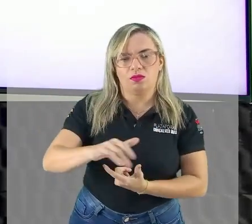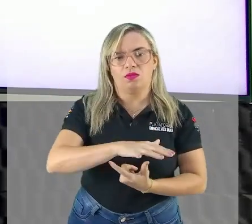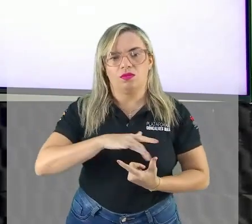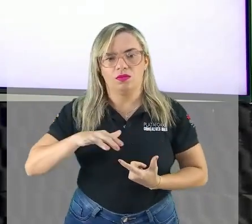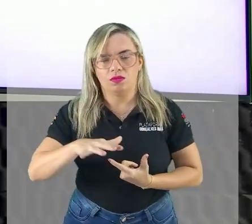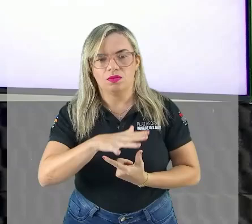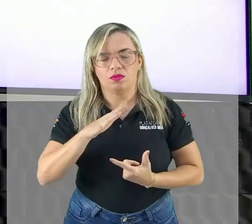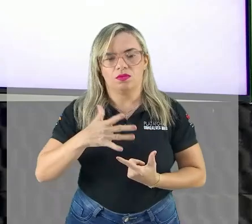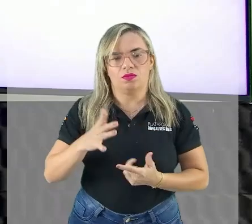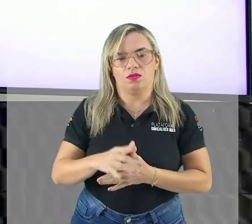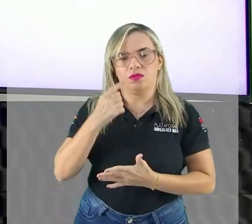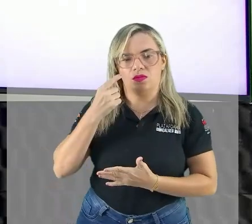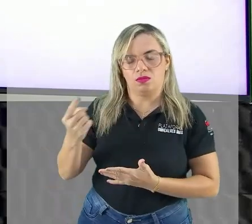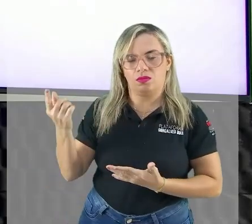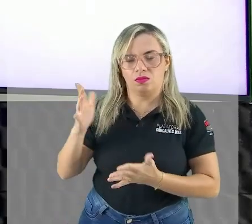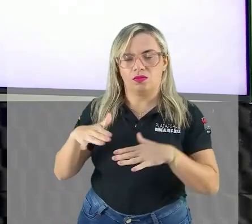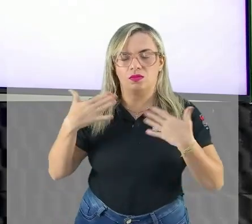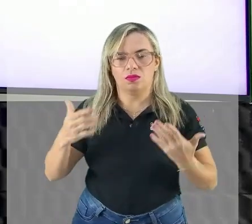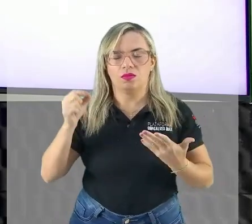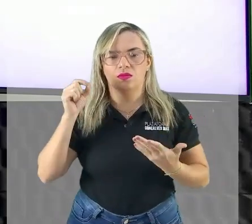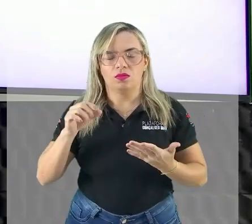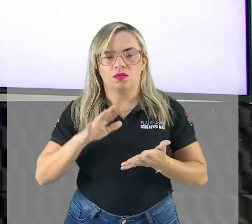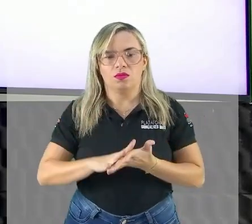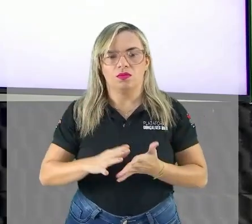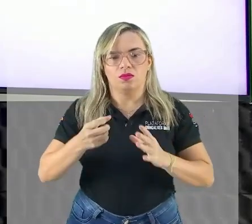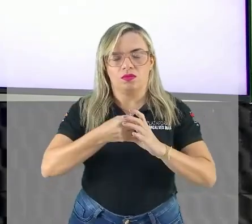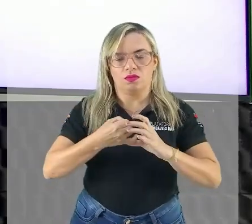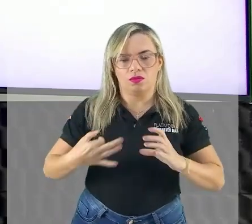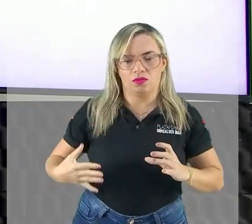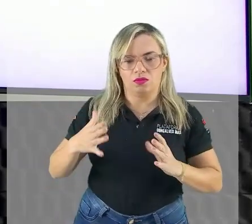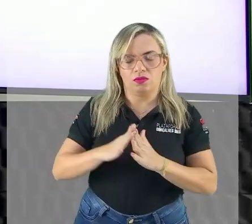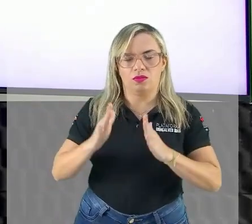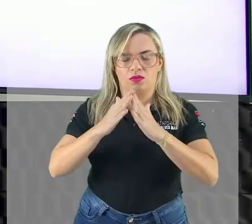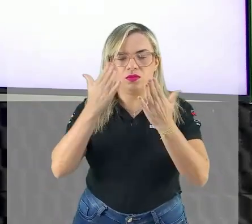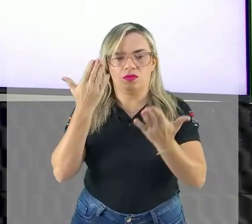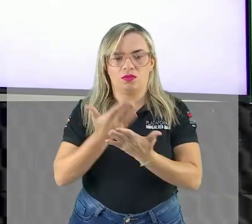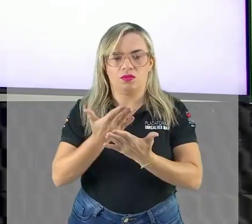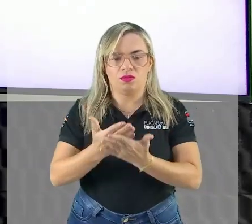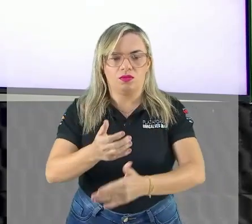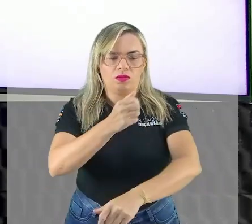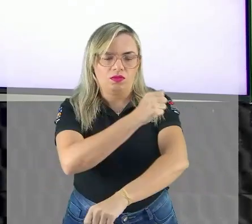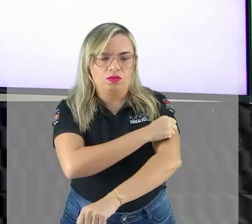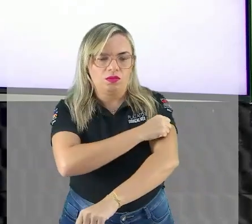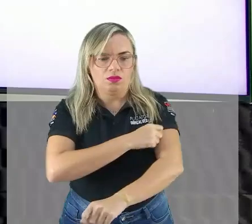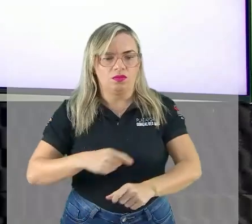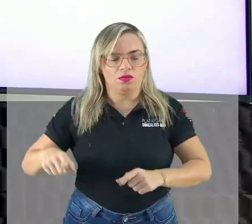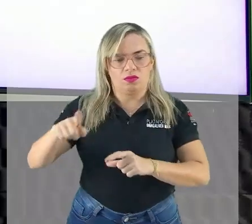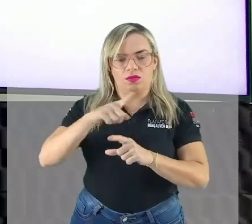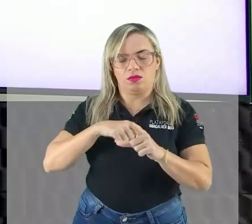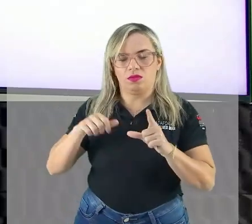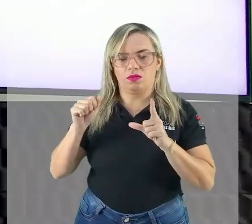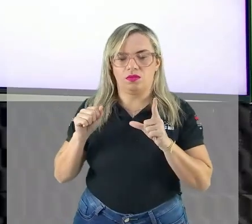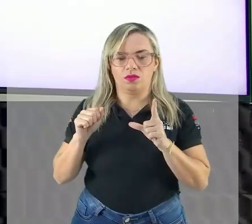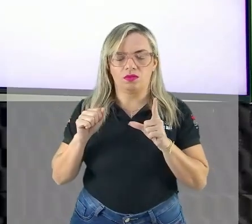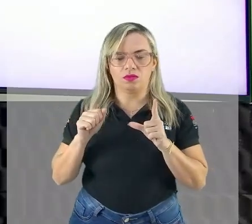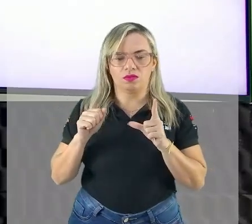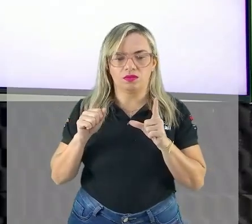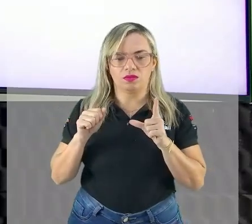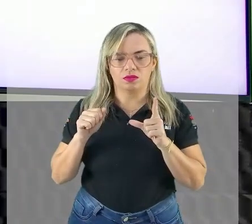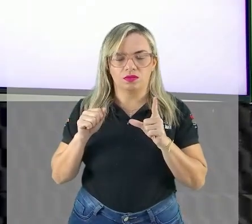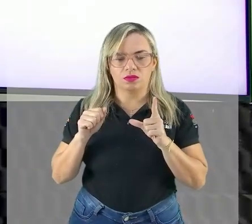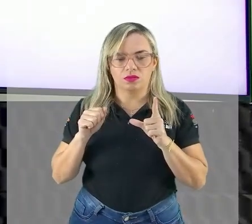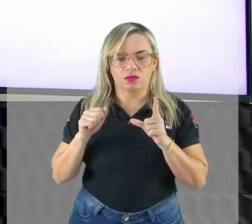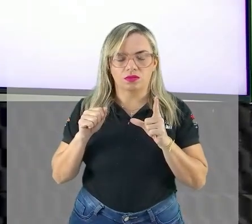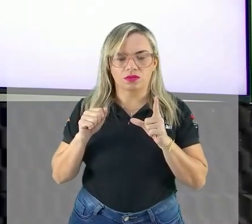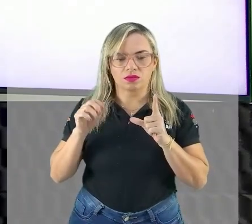gente tem que atentar para isso para poder ver qual é essa condição que a escola tem que dar ao estudante. Alternativa A, dar sentido ao que é